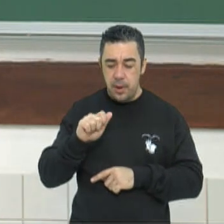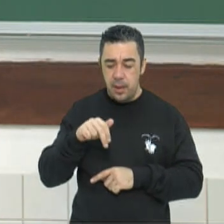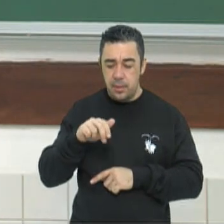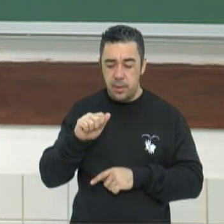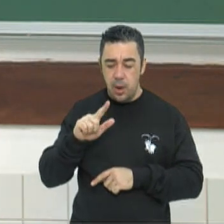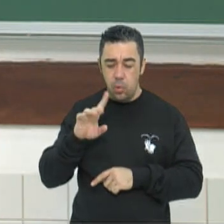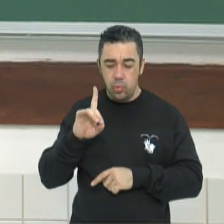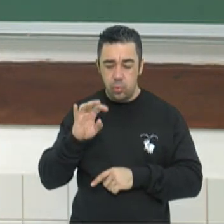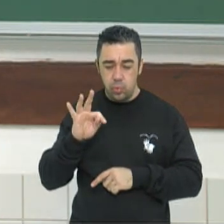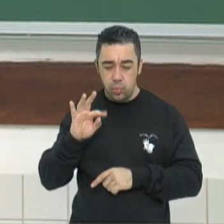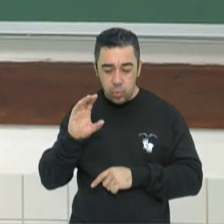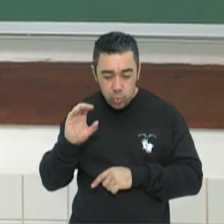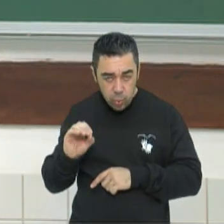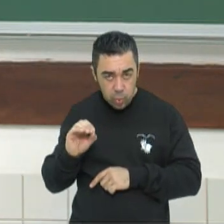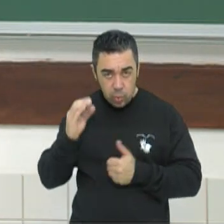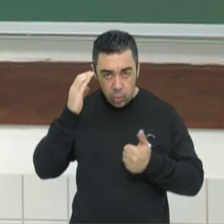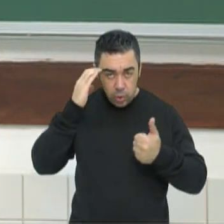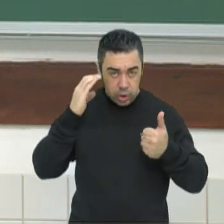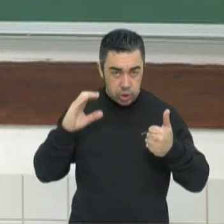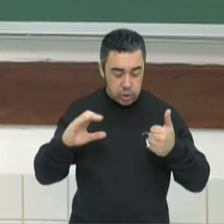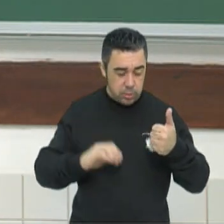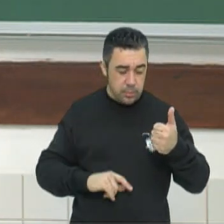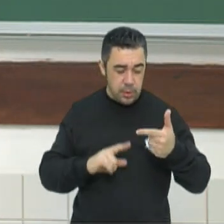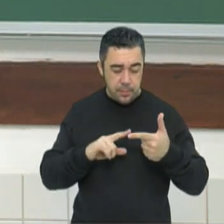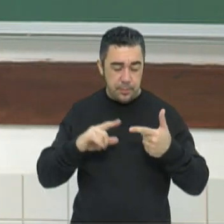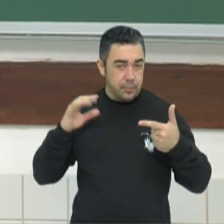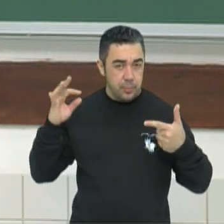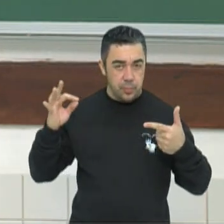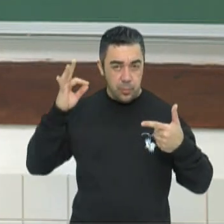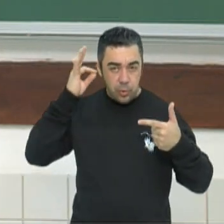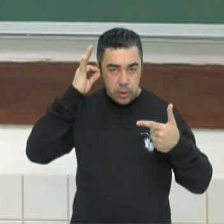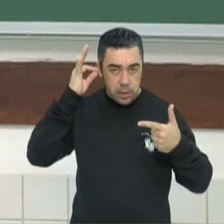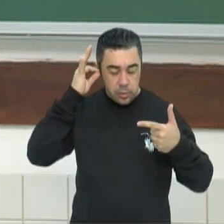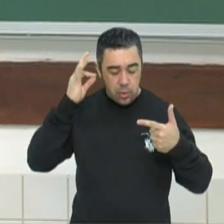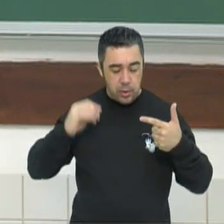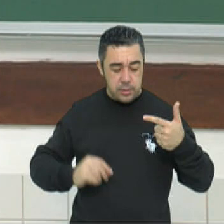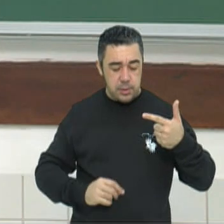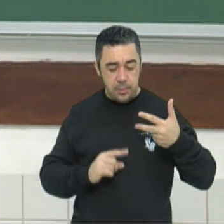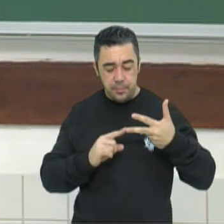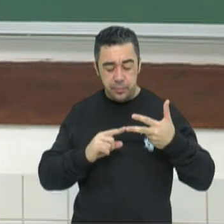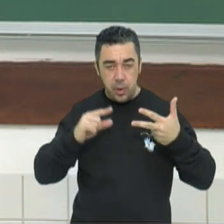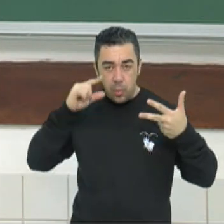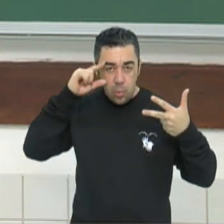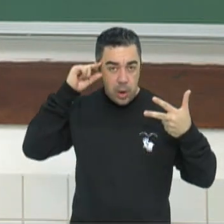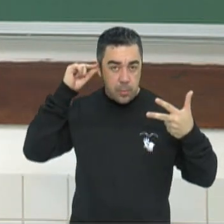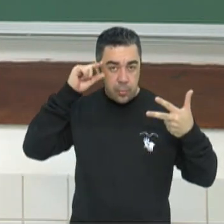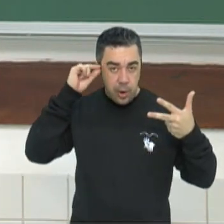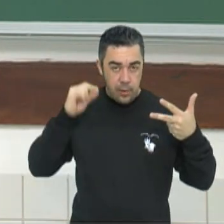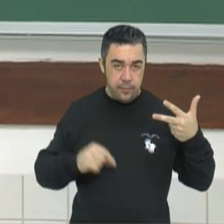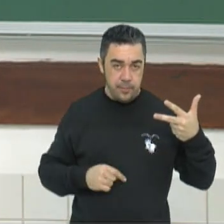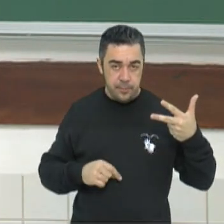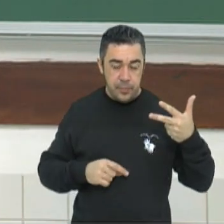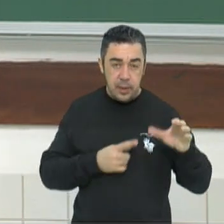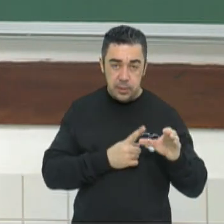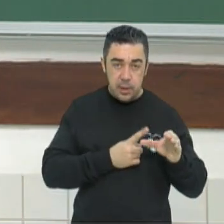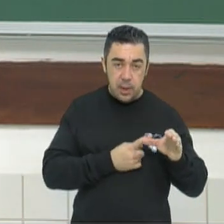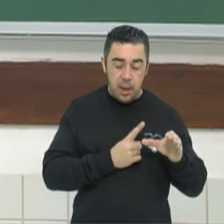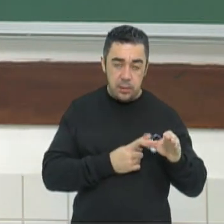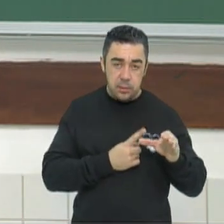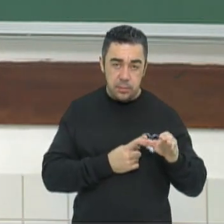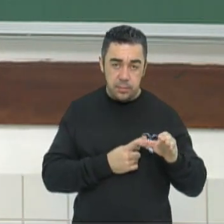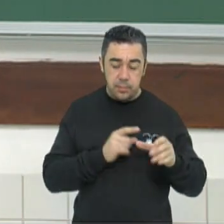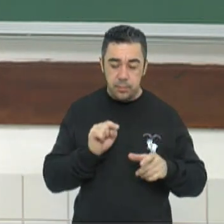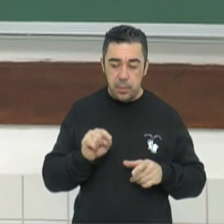Curitiba, Planalto de Ponta Grossa, de Guarapuava. A gente vai lembrar o quê? A gente lembra dos